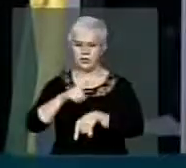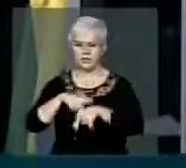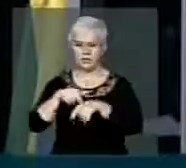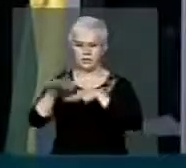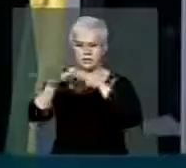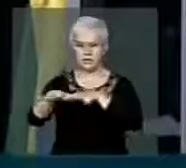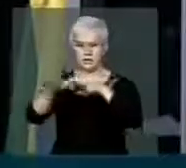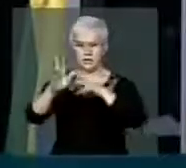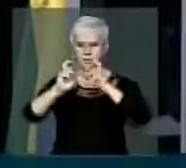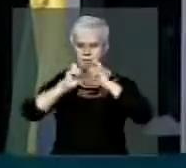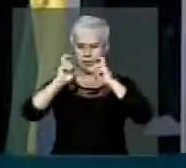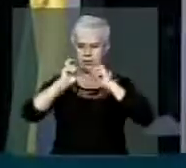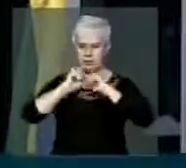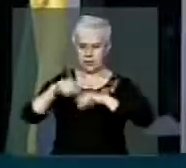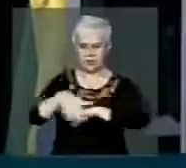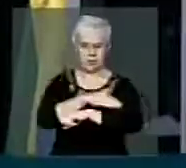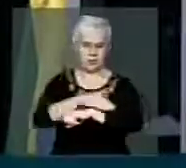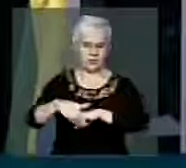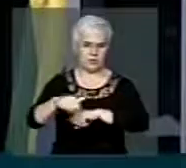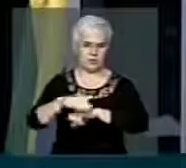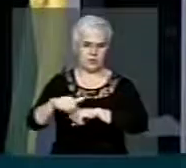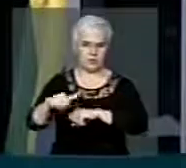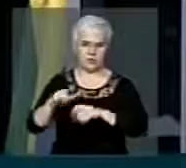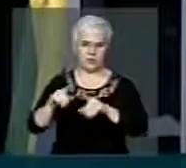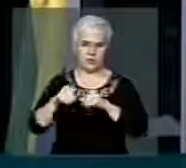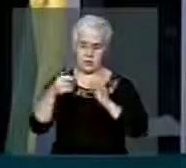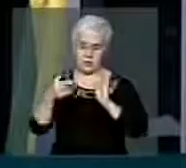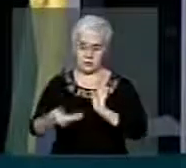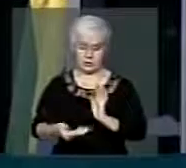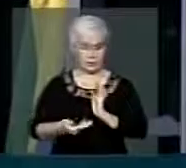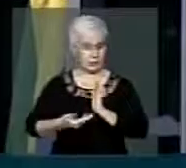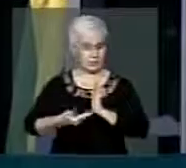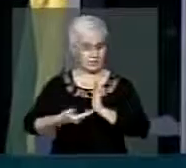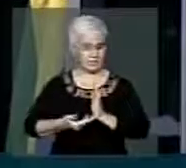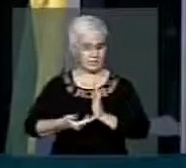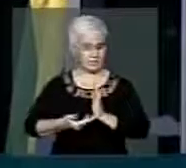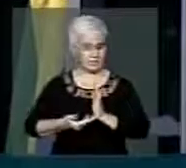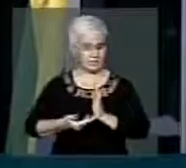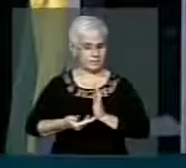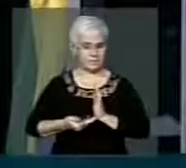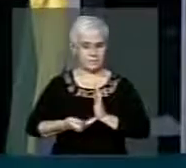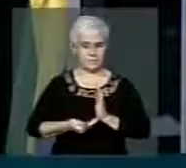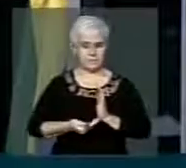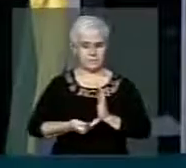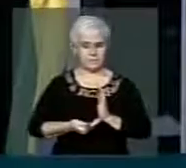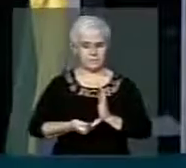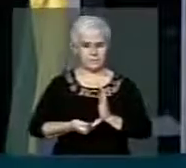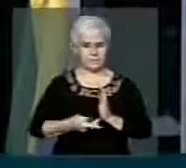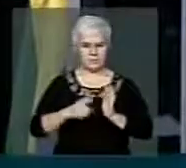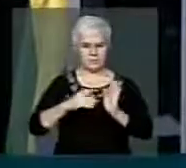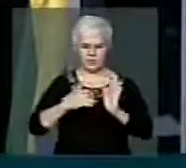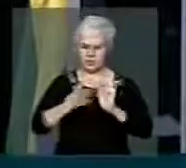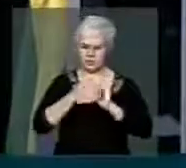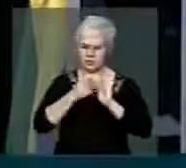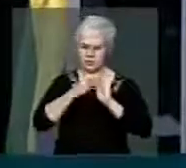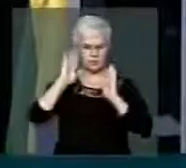manifestações, que estaríamos nesta casa com o firme